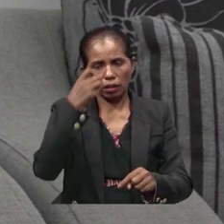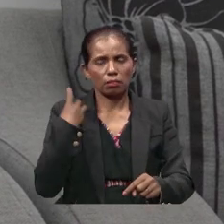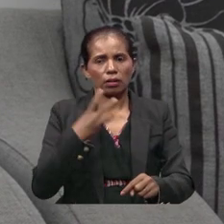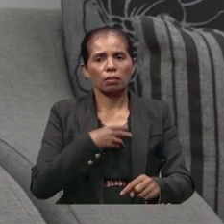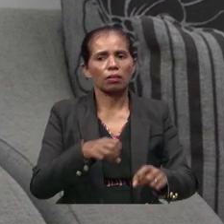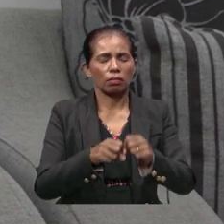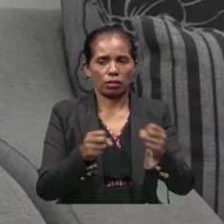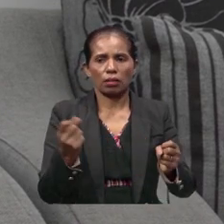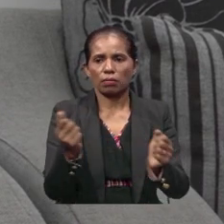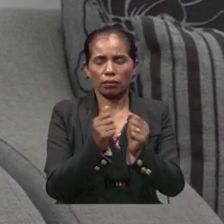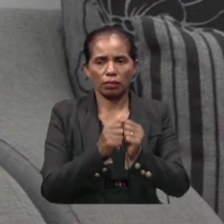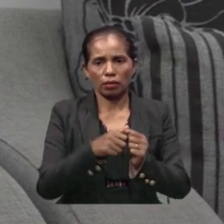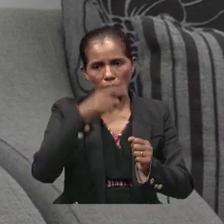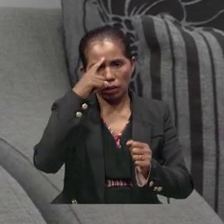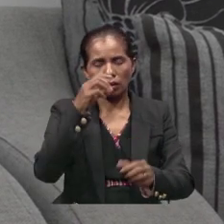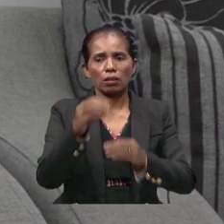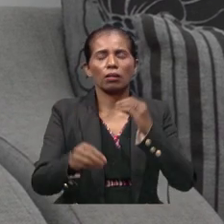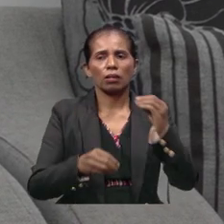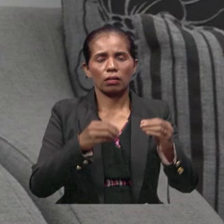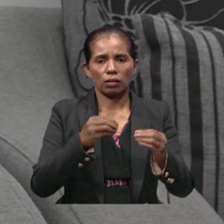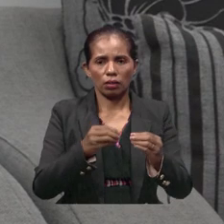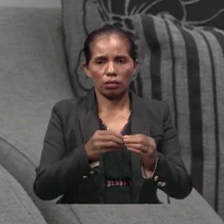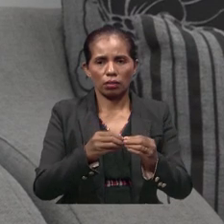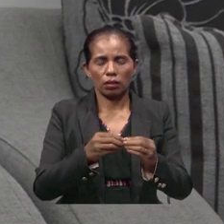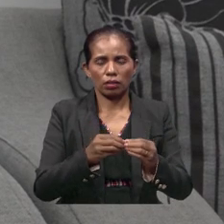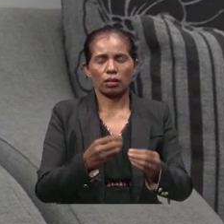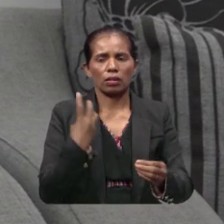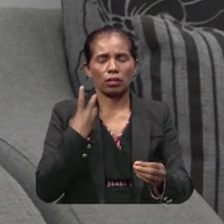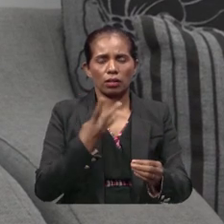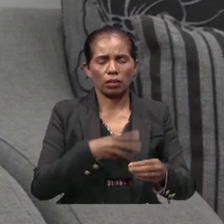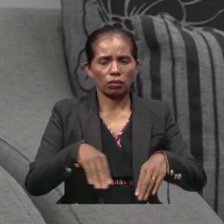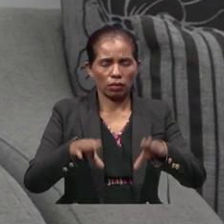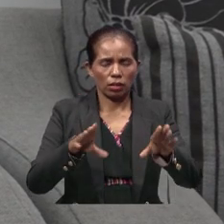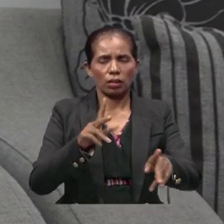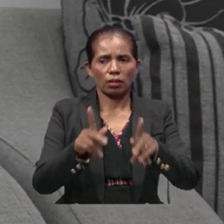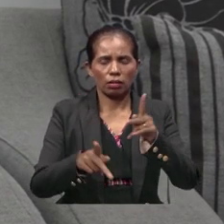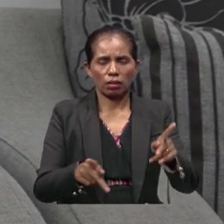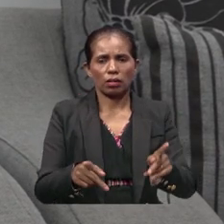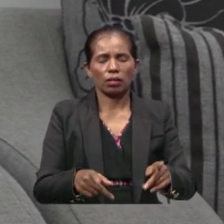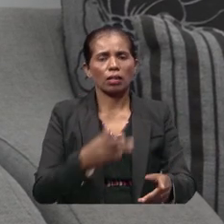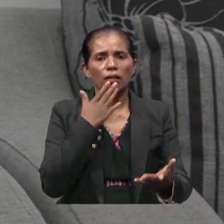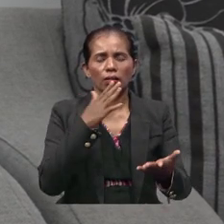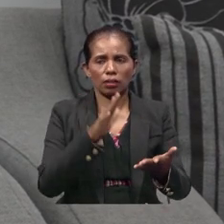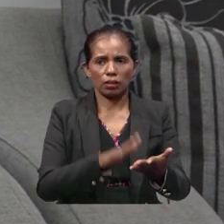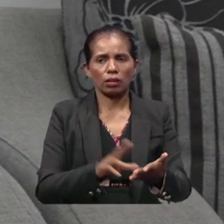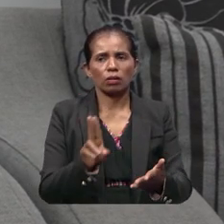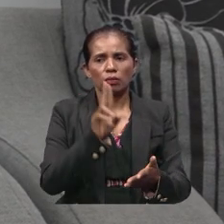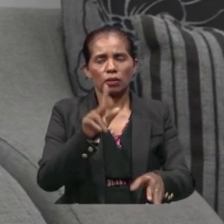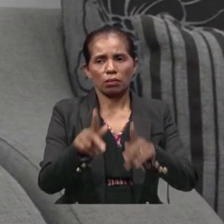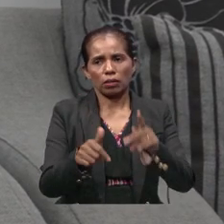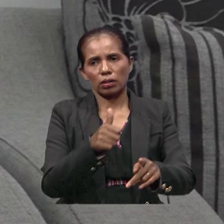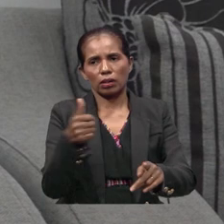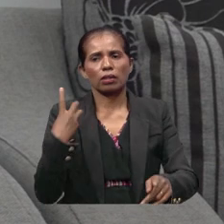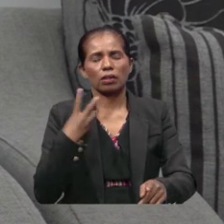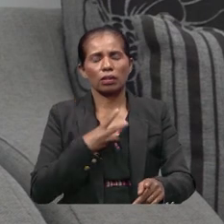malu tamba kona ba prostituição ne ne explora ne exploração ba ema usa ema selu pa i